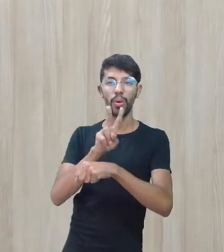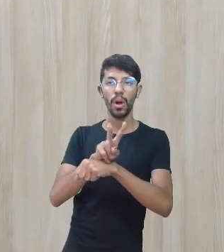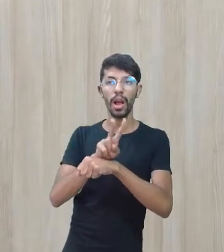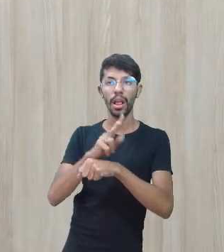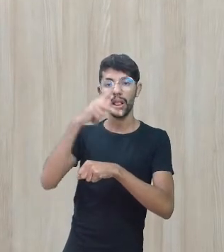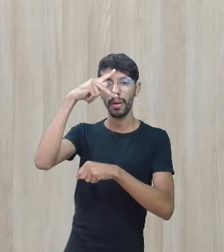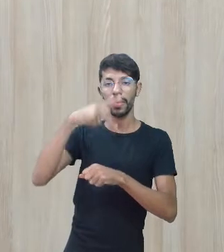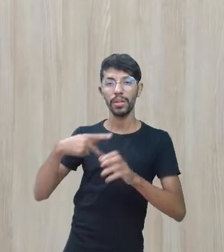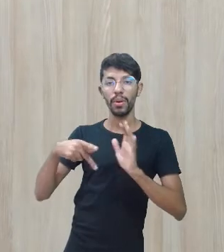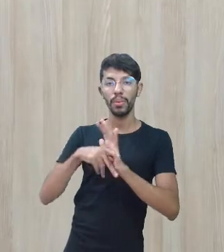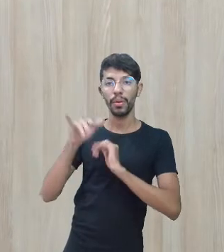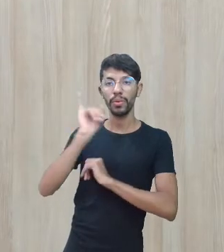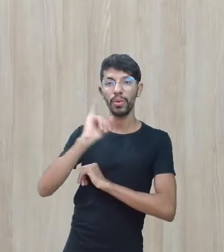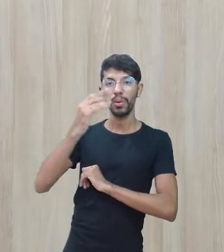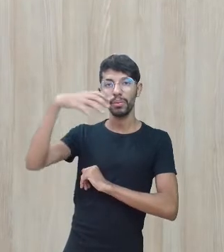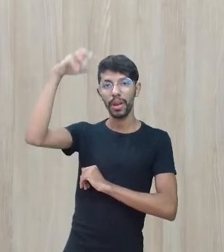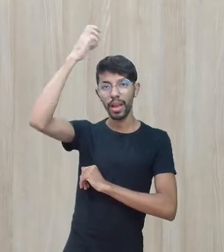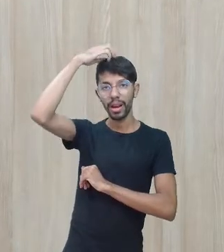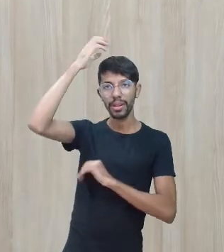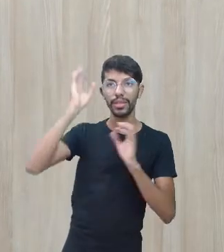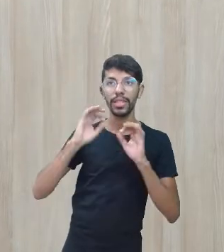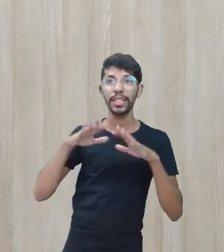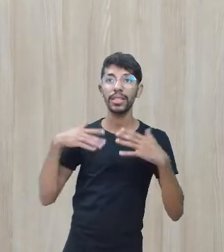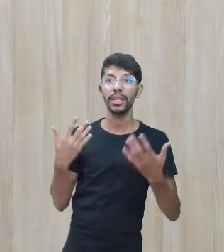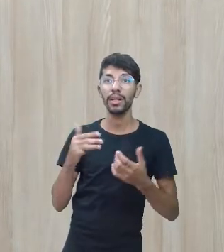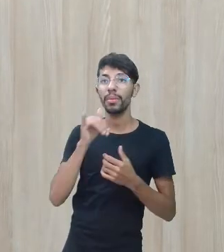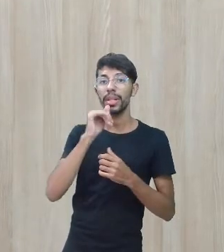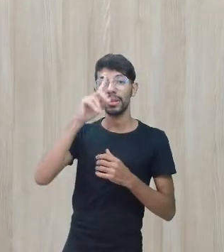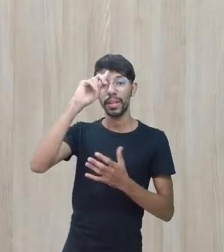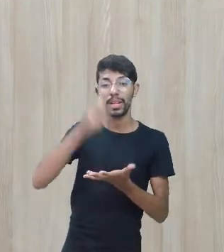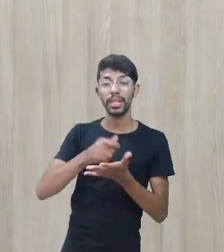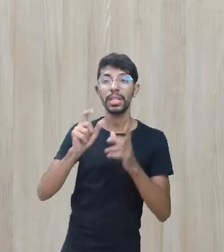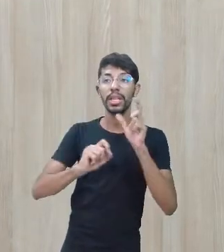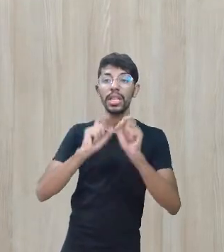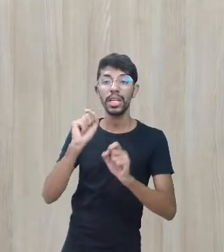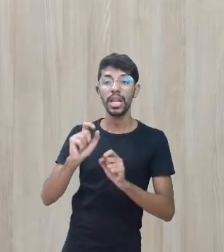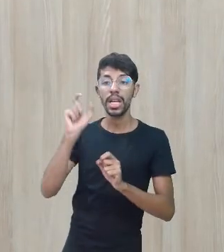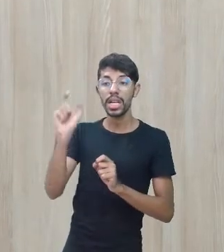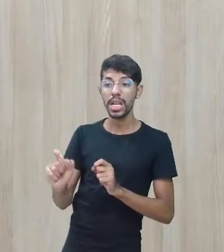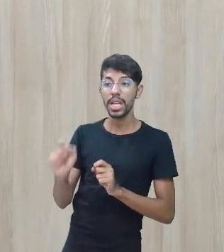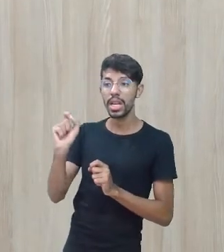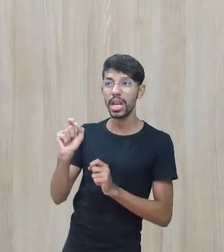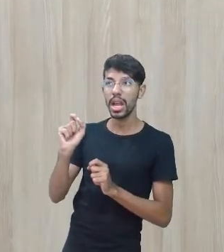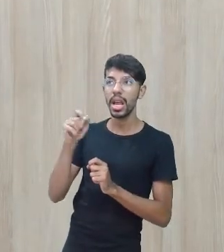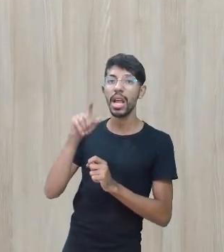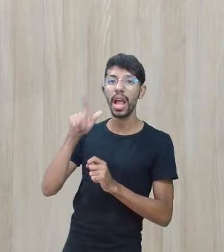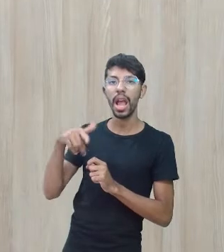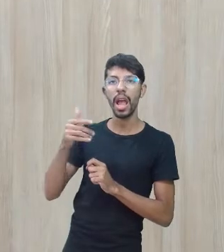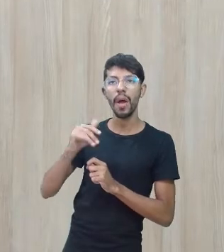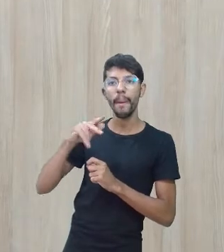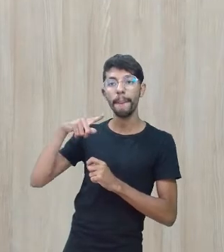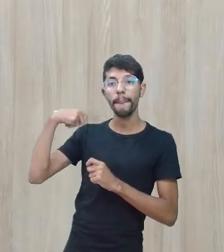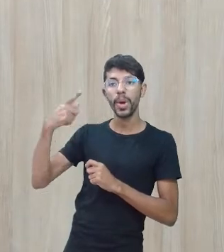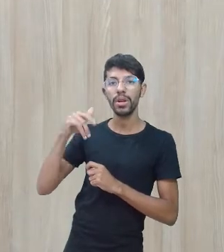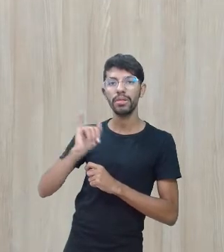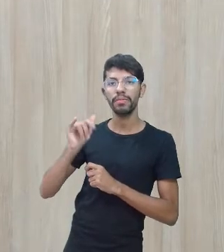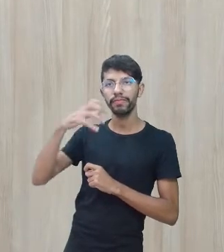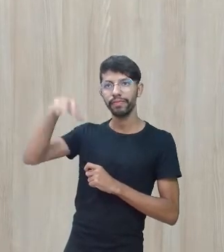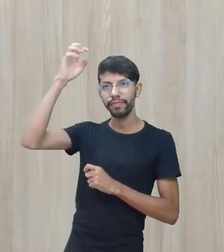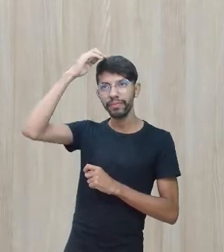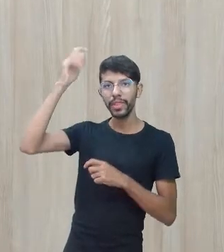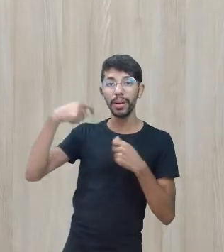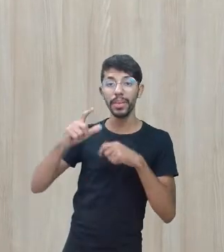inclusive, deles decidirem quem é que ia ser ou não imperador romano, o que era um processo muito mais complexo anteriormente. O sujeito tem que